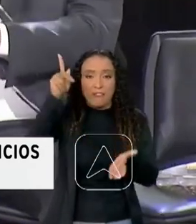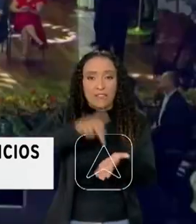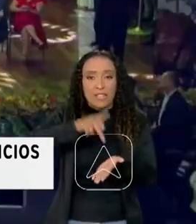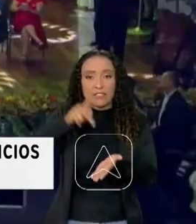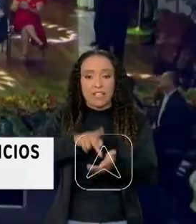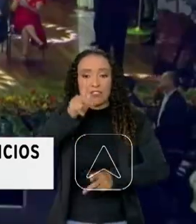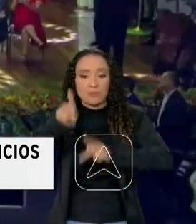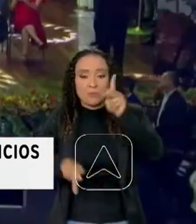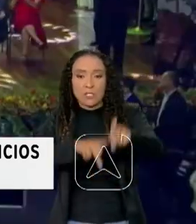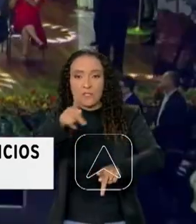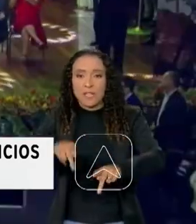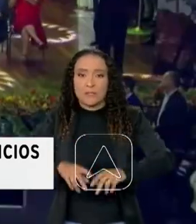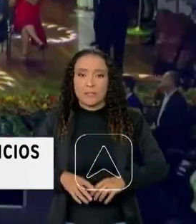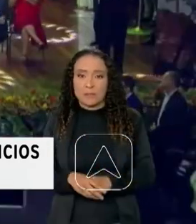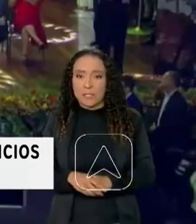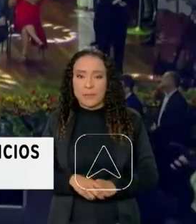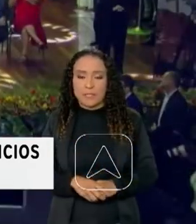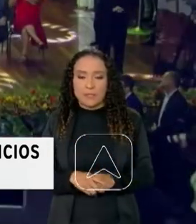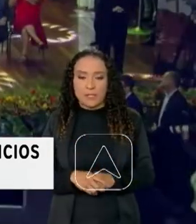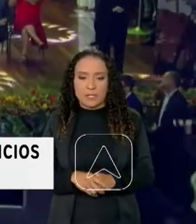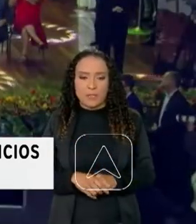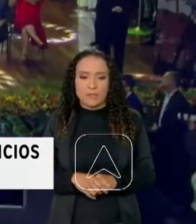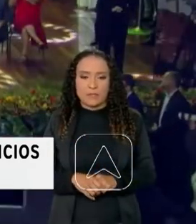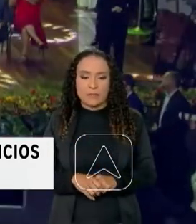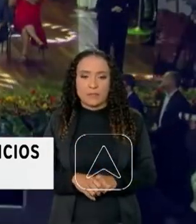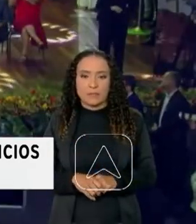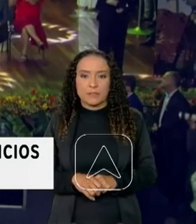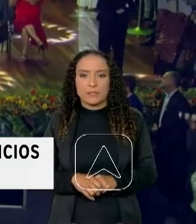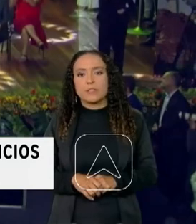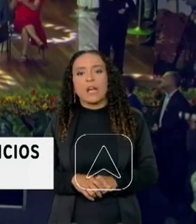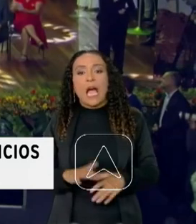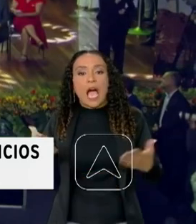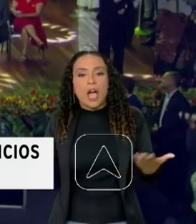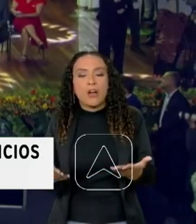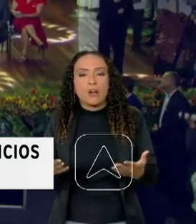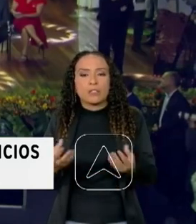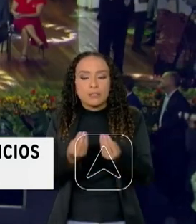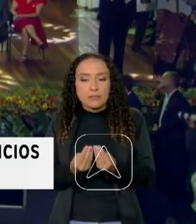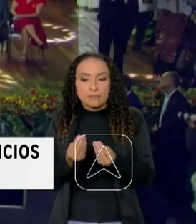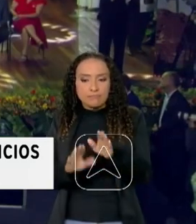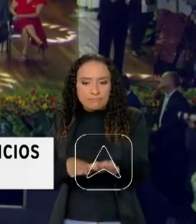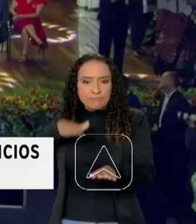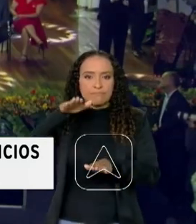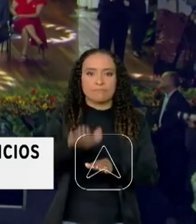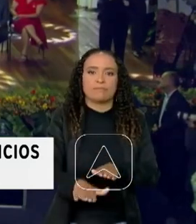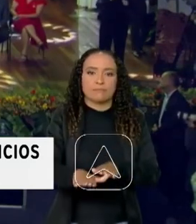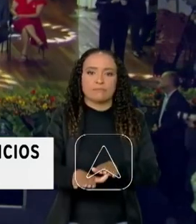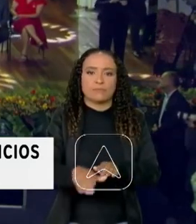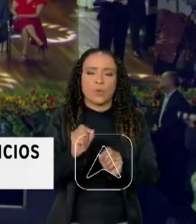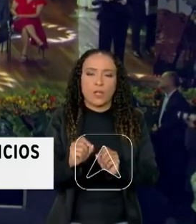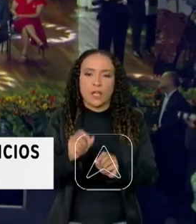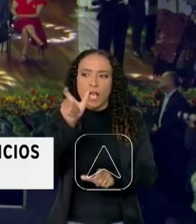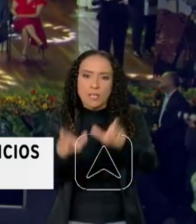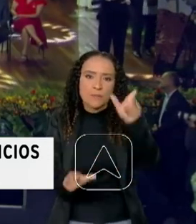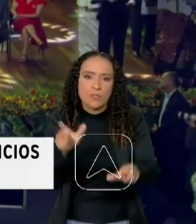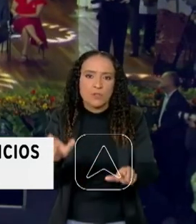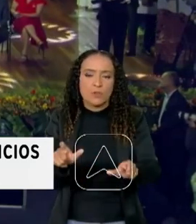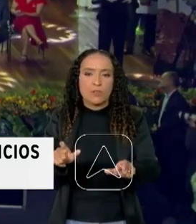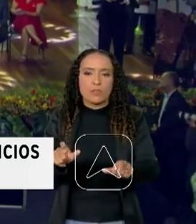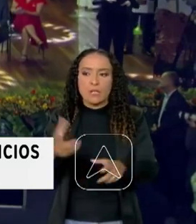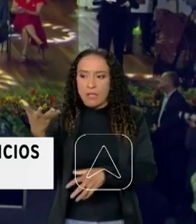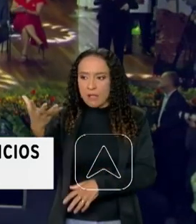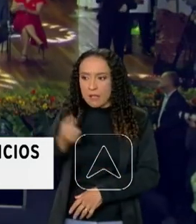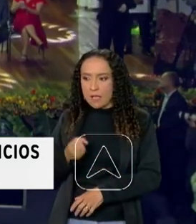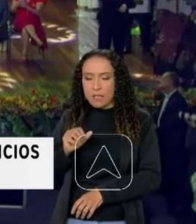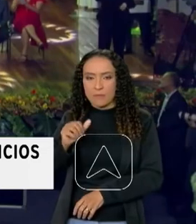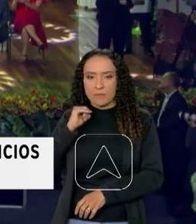esse povo e nós agora estamos dando um passo a mais é que as pessoas que recebem o